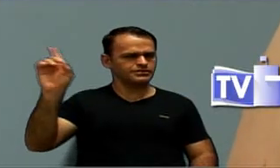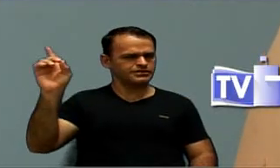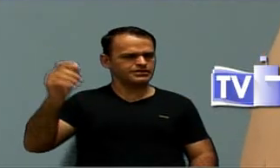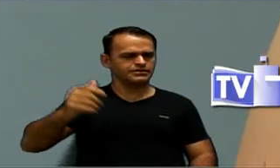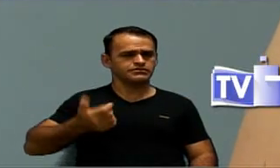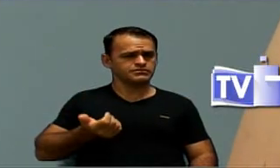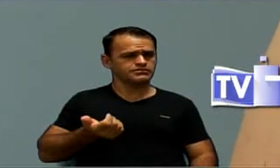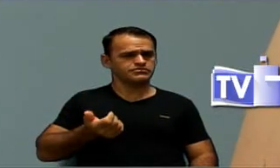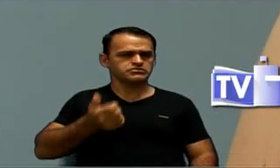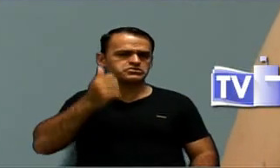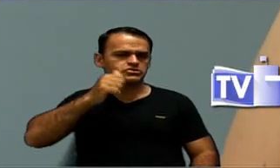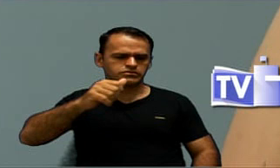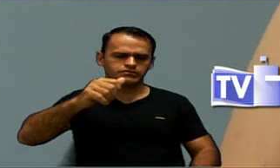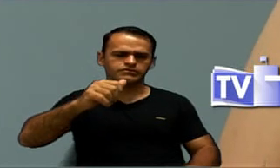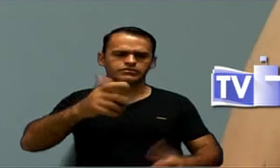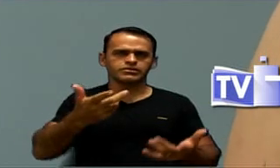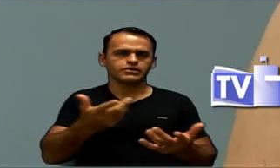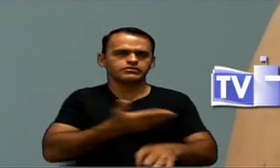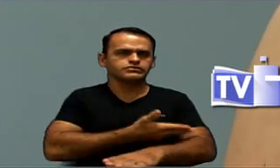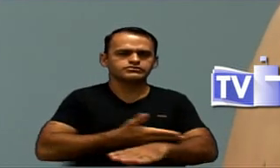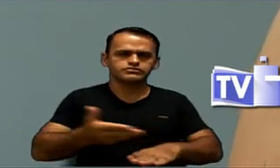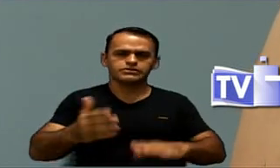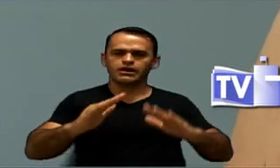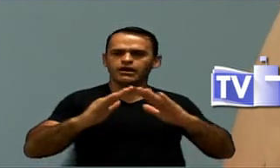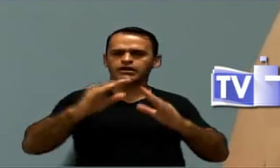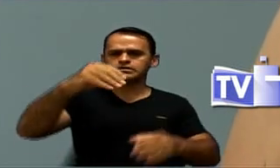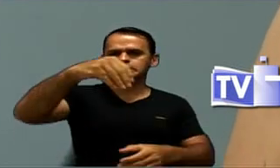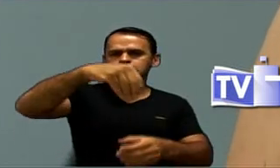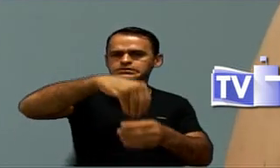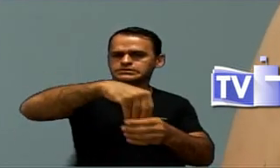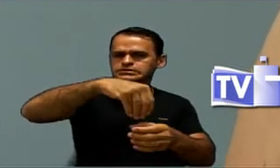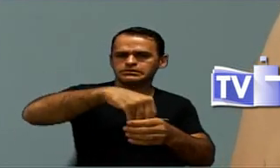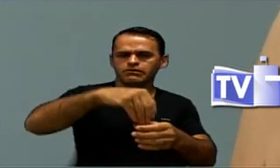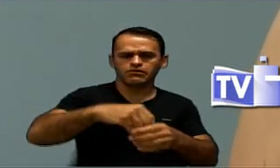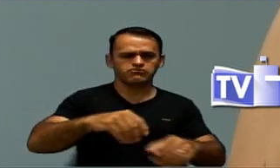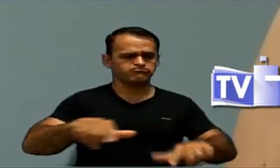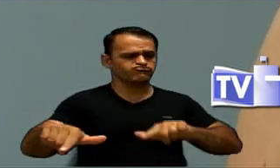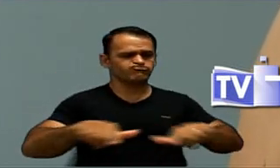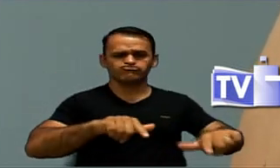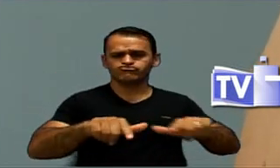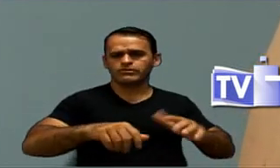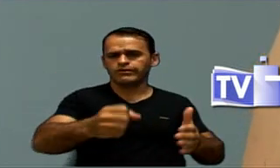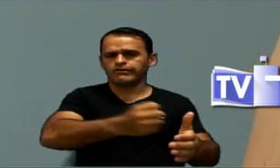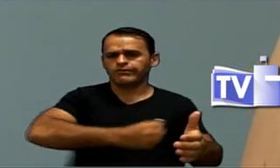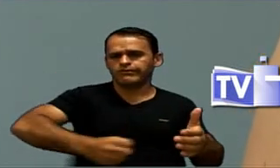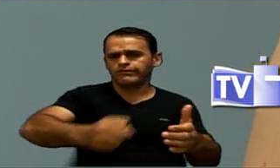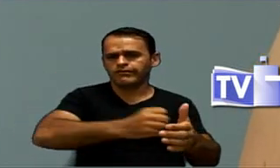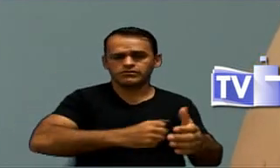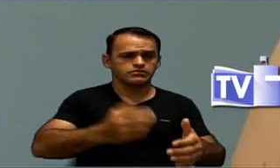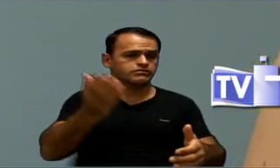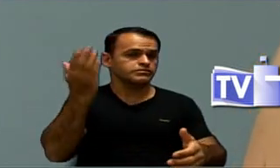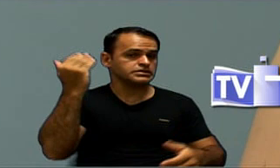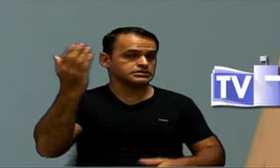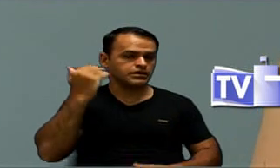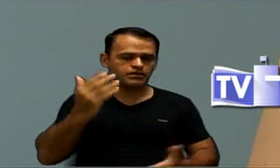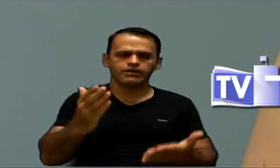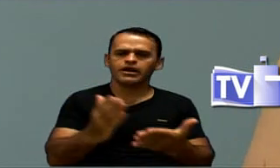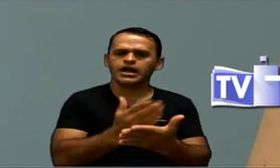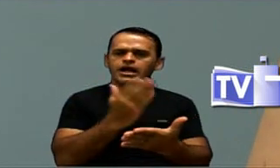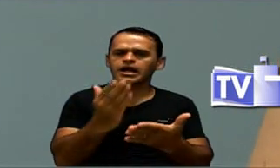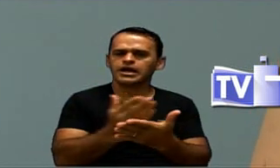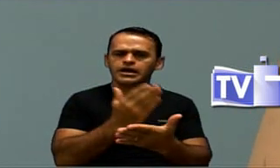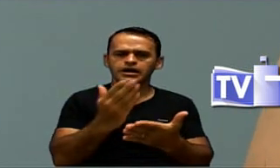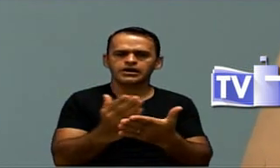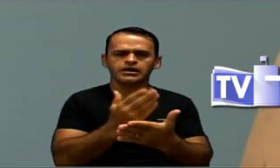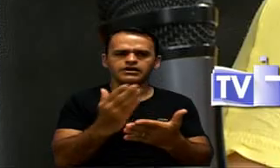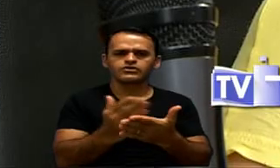mulher educada para ficar dentro de casa. Tanto que os primeiros livros que as mulheres tinham acesso, as mais, né, de uma classe social